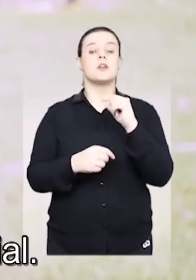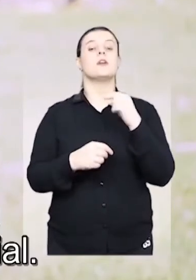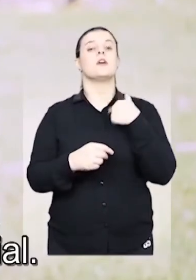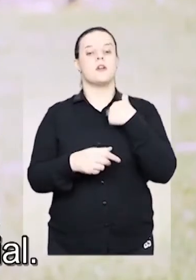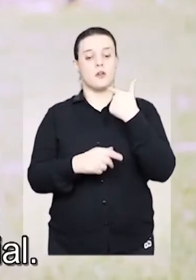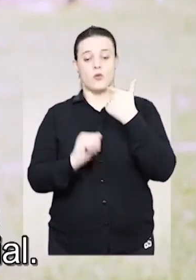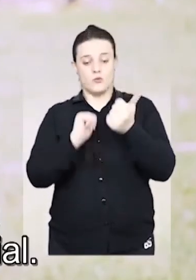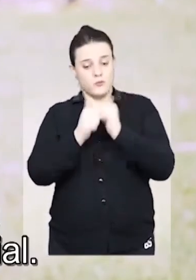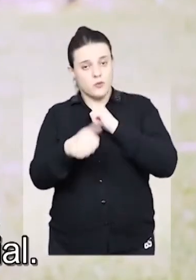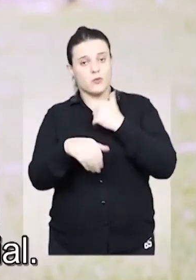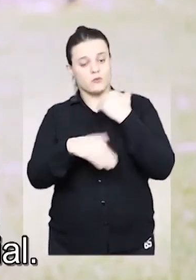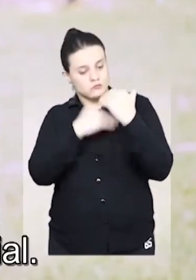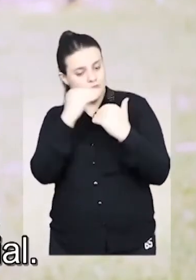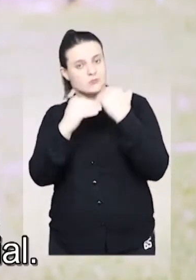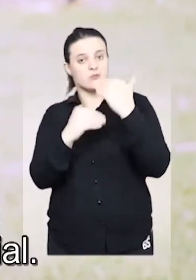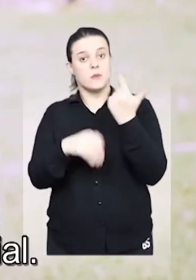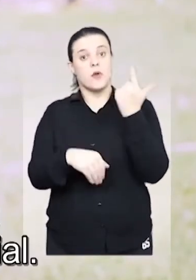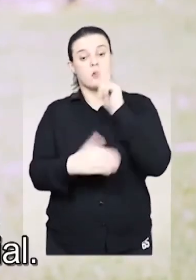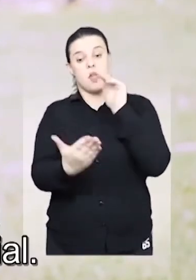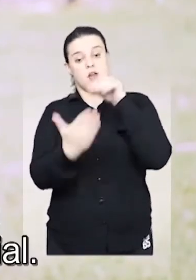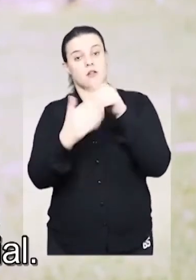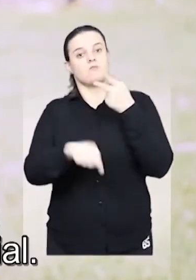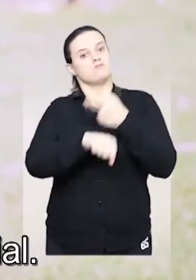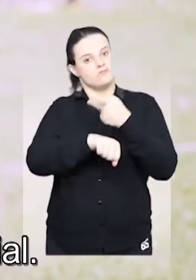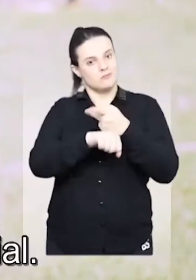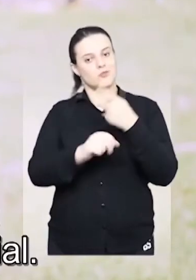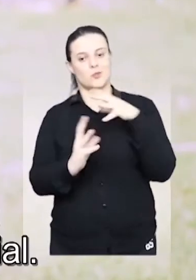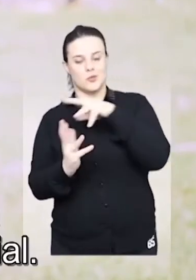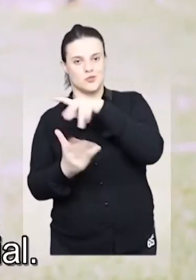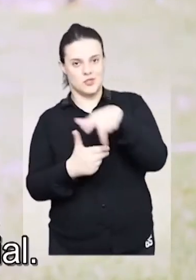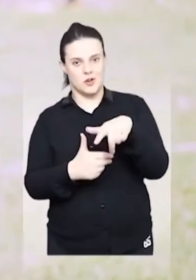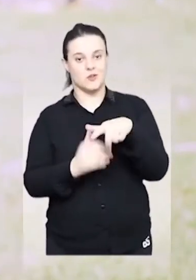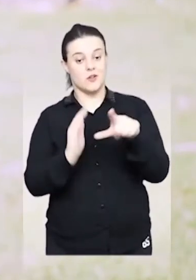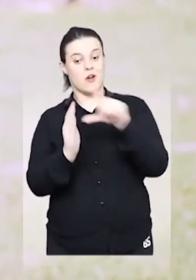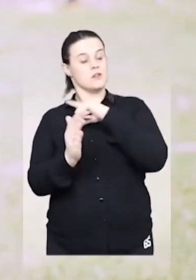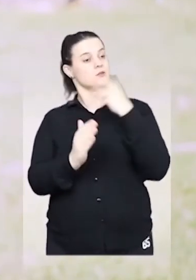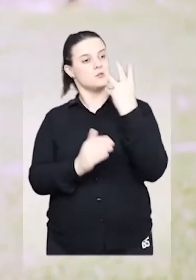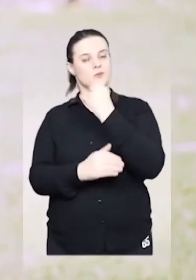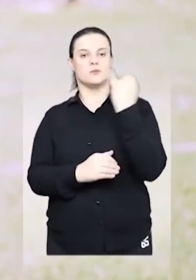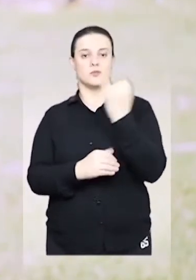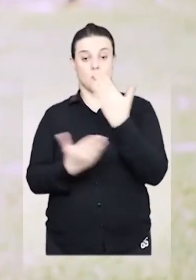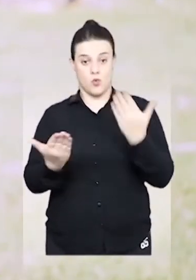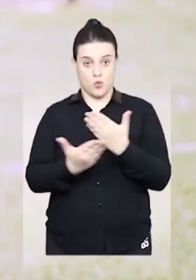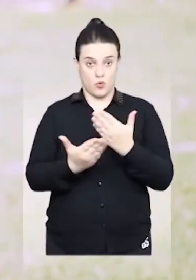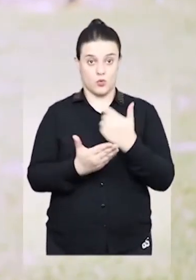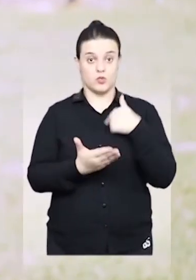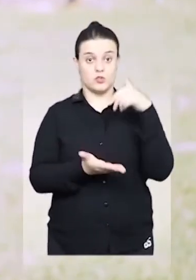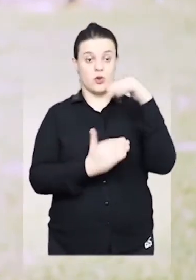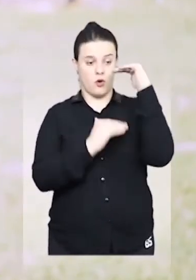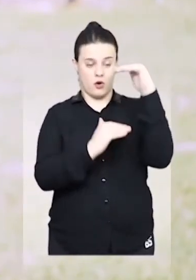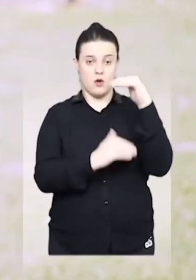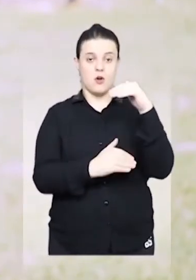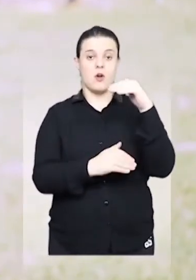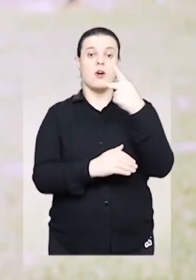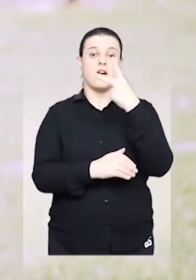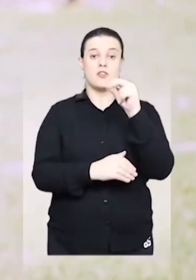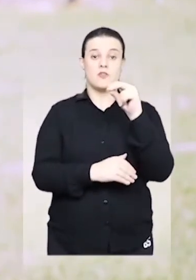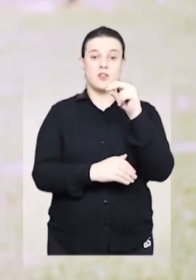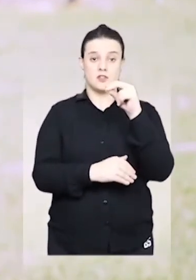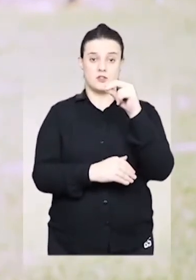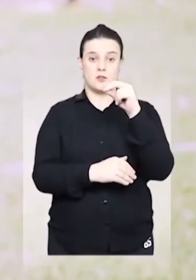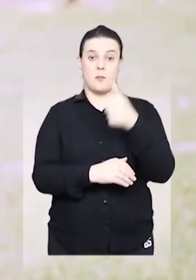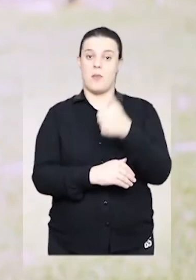uma paratleta que chegou numa medalha de prata dentro de um mundial. Hoje eu estou entre as 20 melhores do